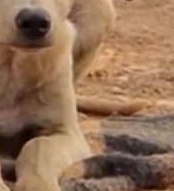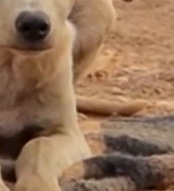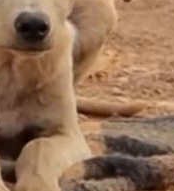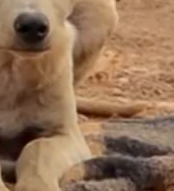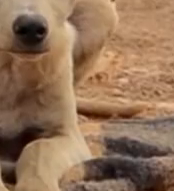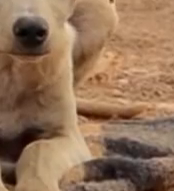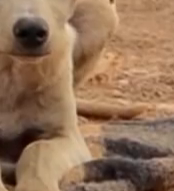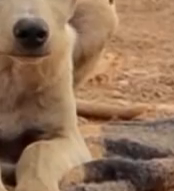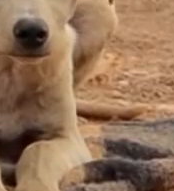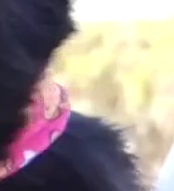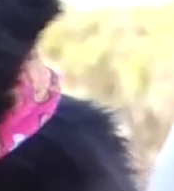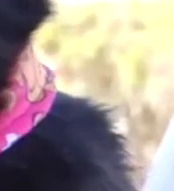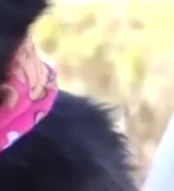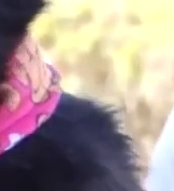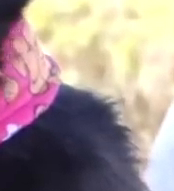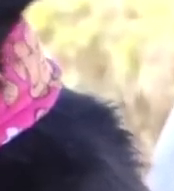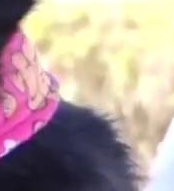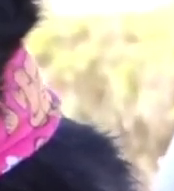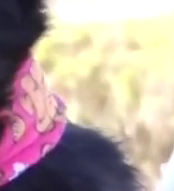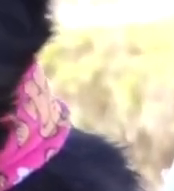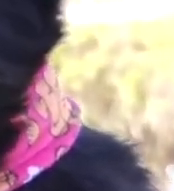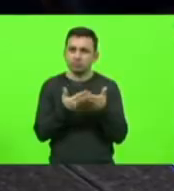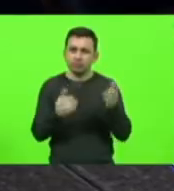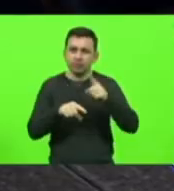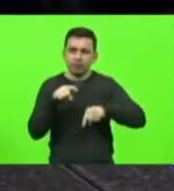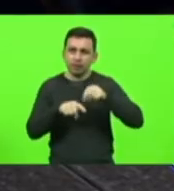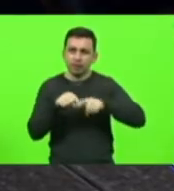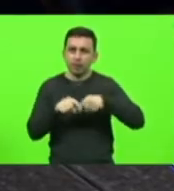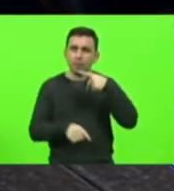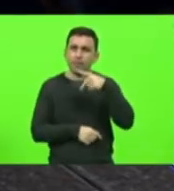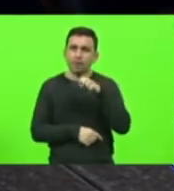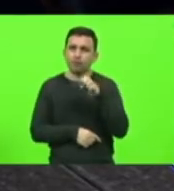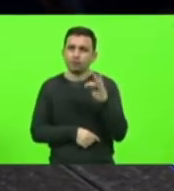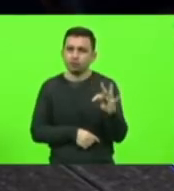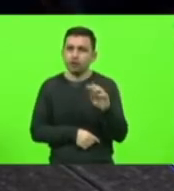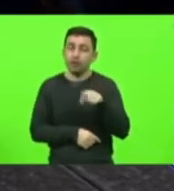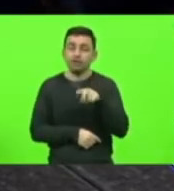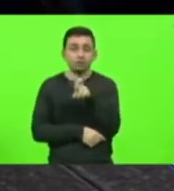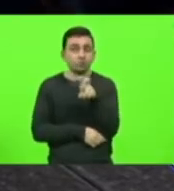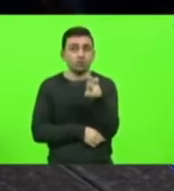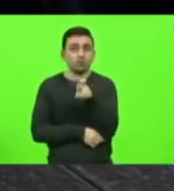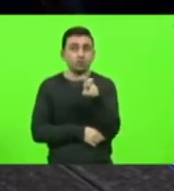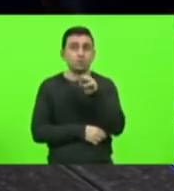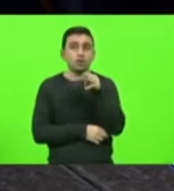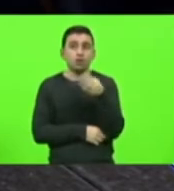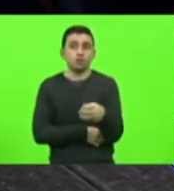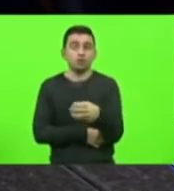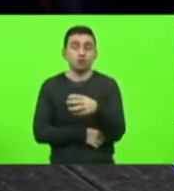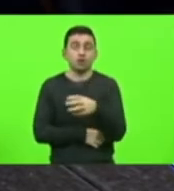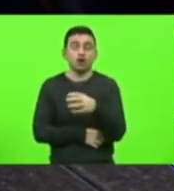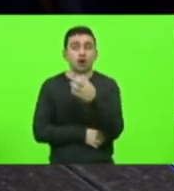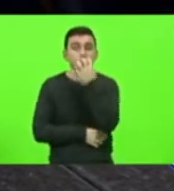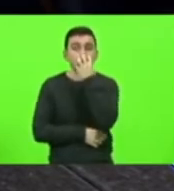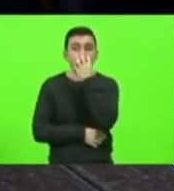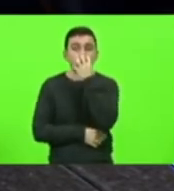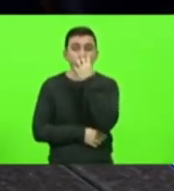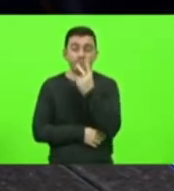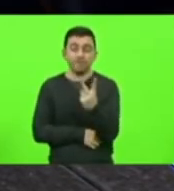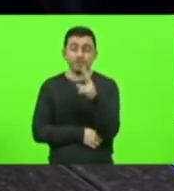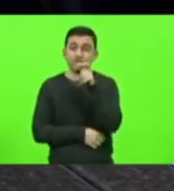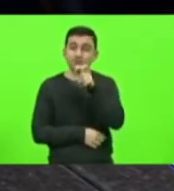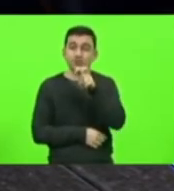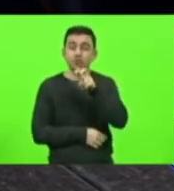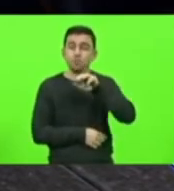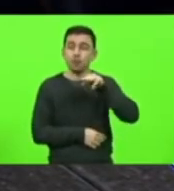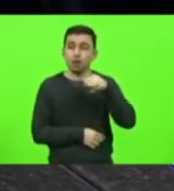inventário Estadual de animais domésticos são 55 milhões de cães no país 25 milhões de